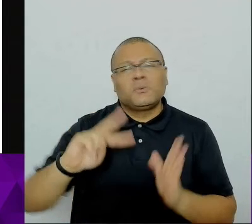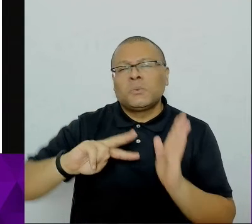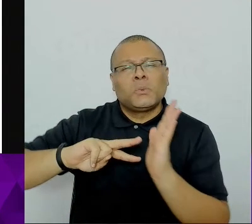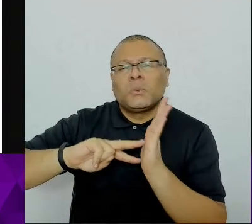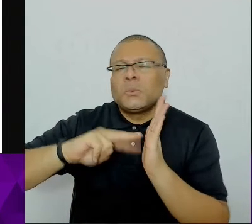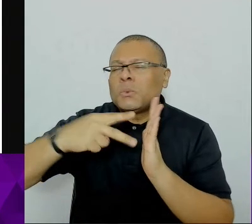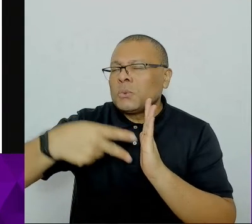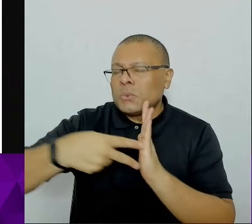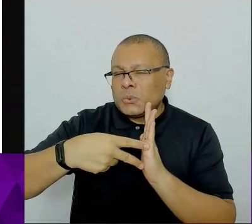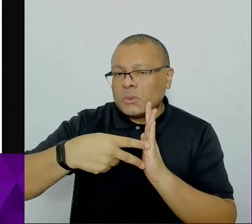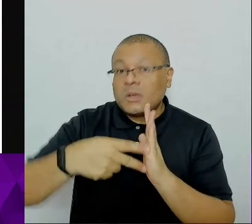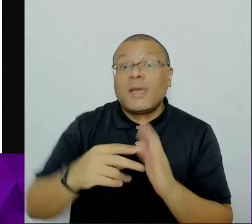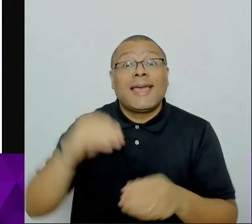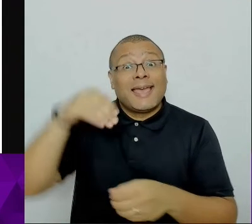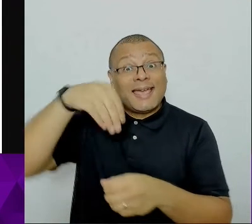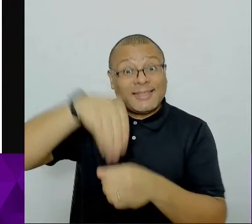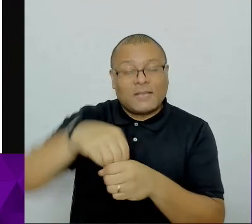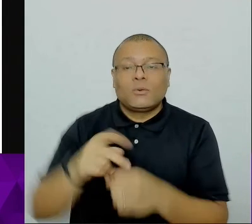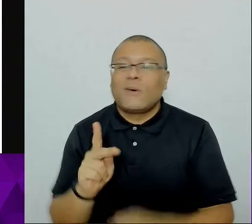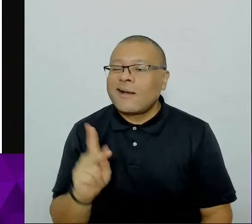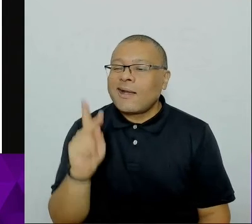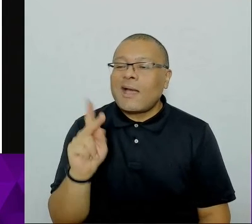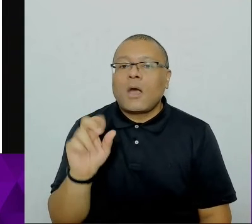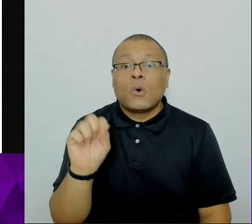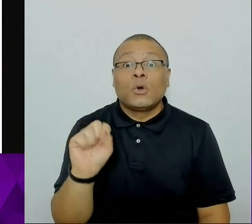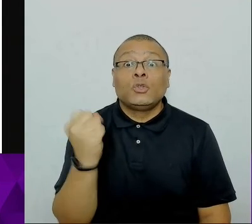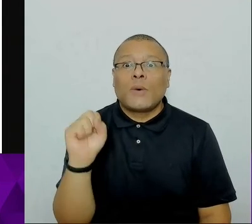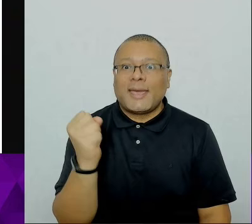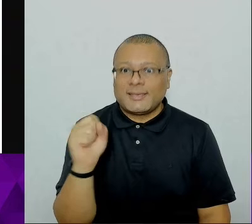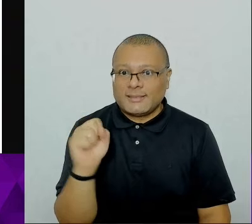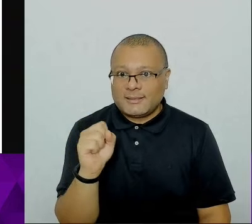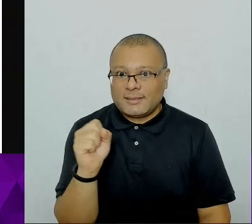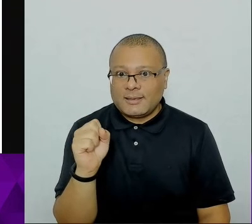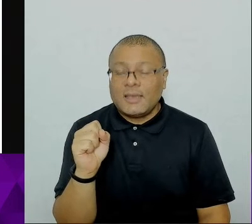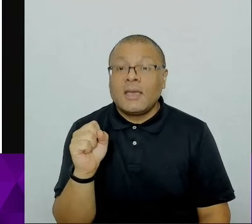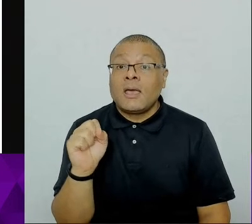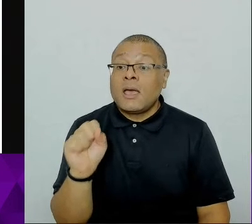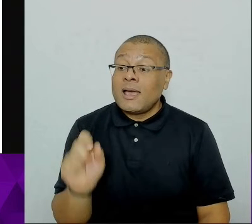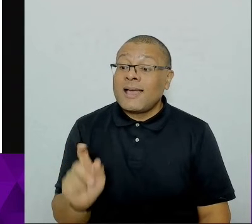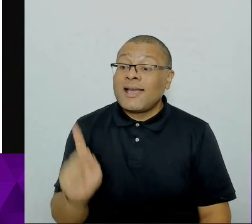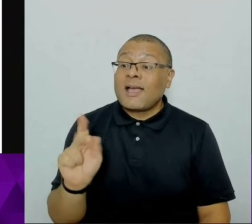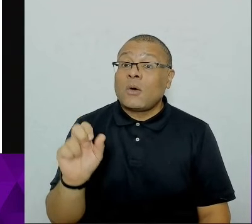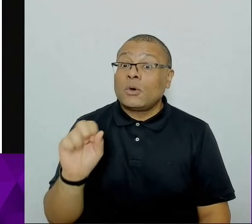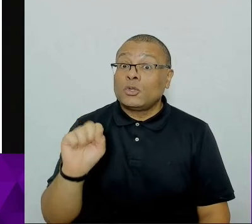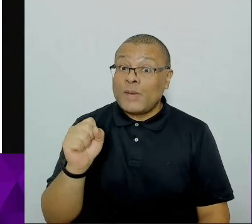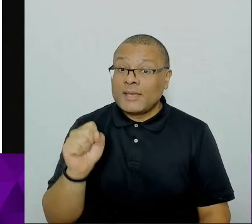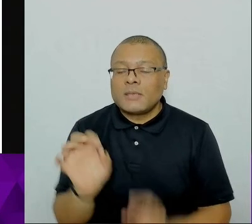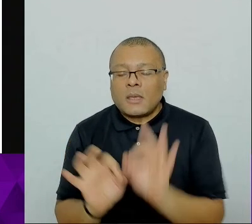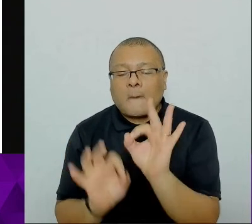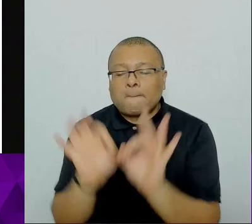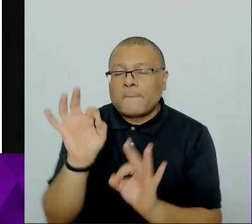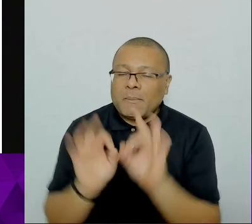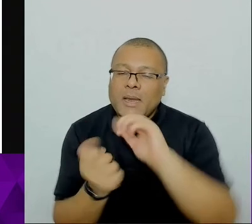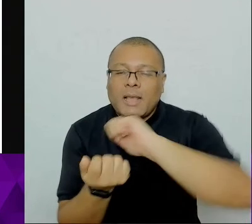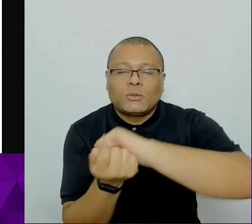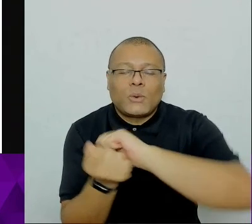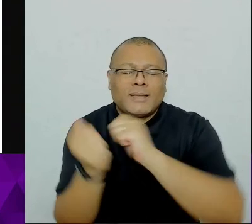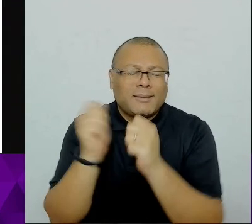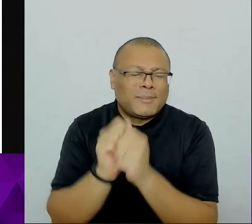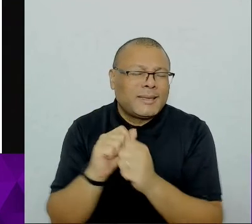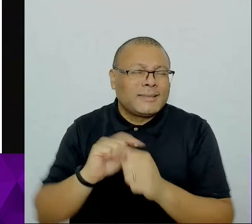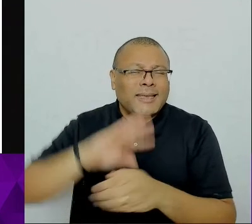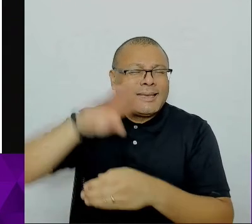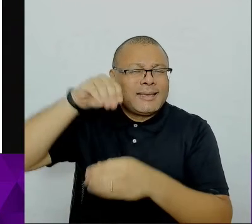implementação de um Kubernetes. Então, o OpenShift ele é um Kubernetes, mas ele é um Kubernetes anabolizado, né? Então, ele tem um monte de outras